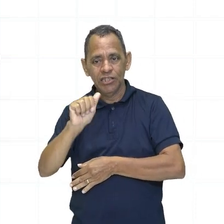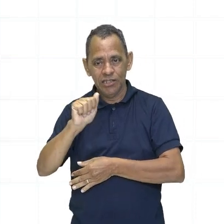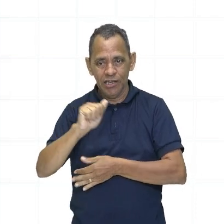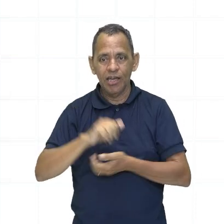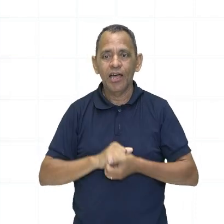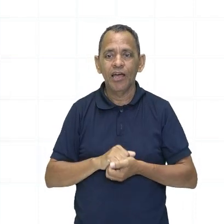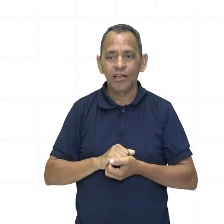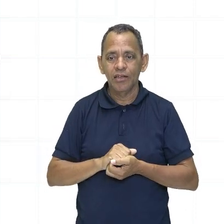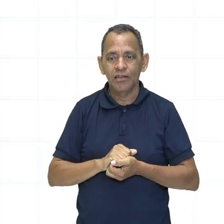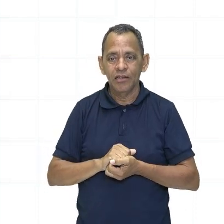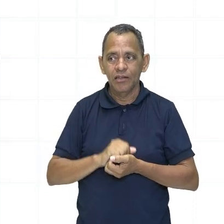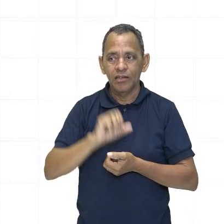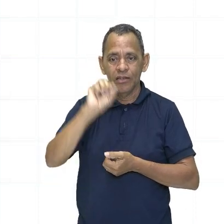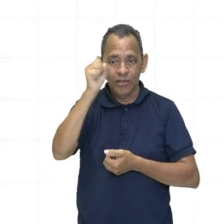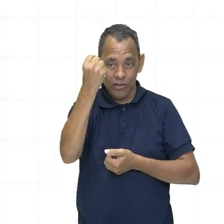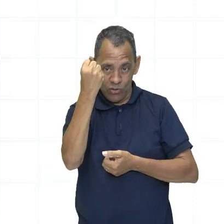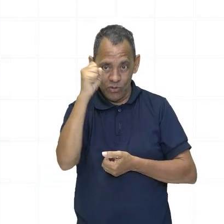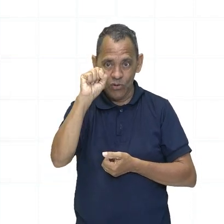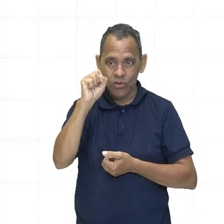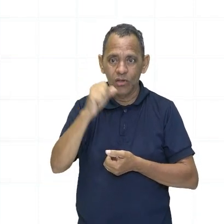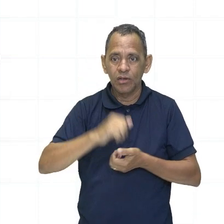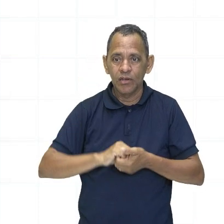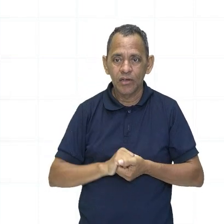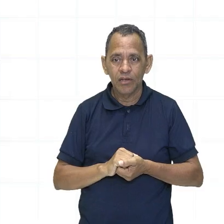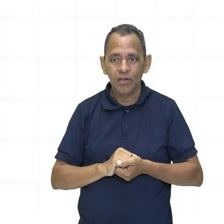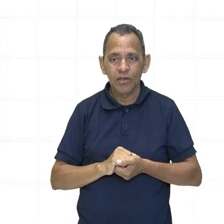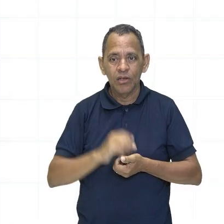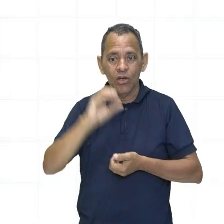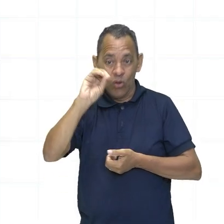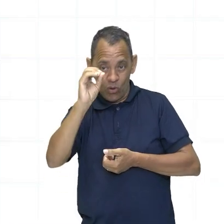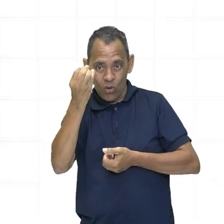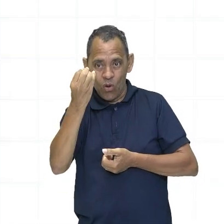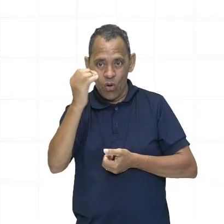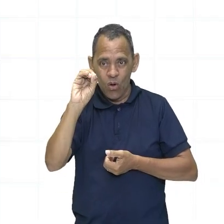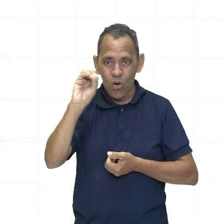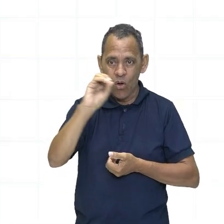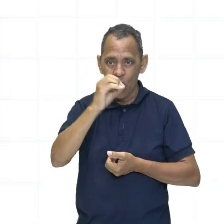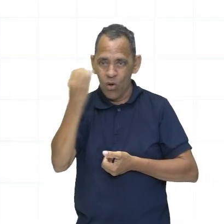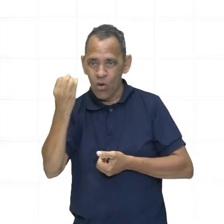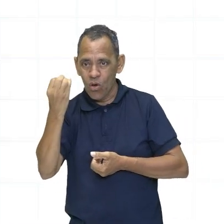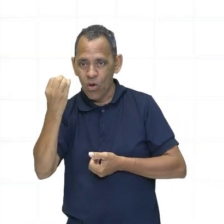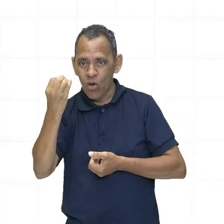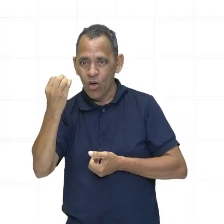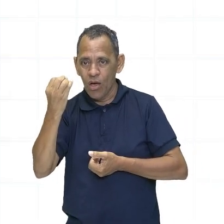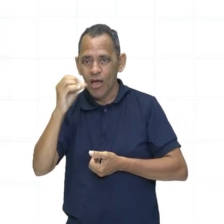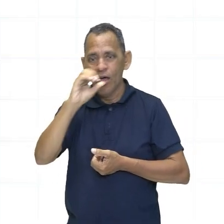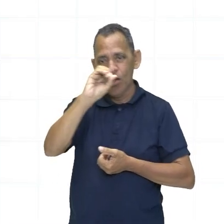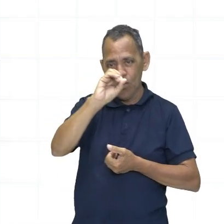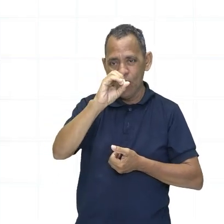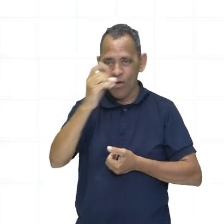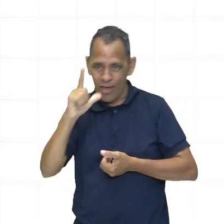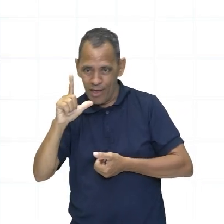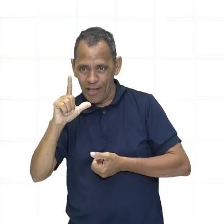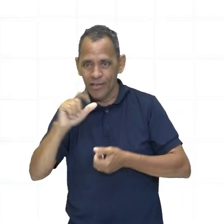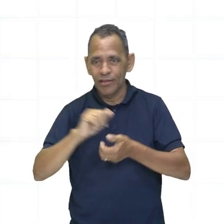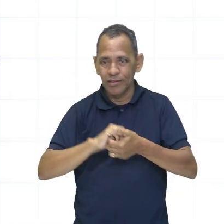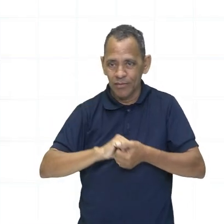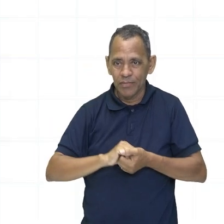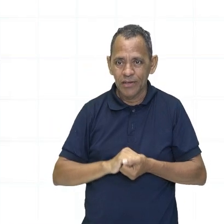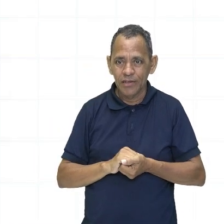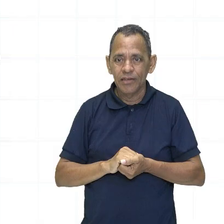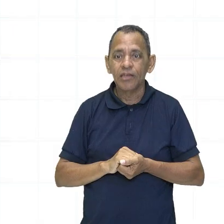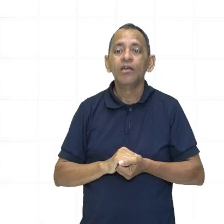principais danças tradicionais brasileiras e uma das manifestações culturais mais conhecidas da